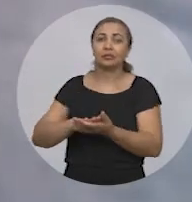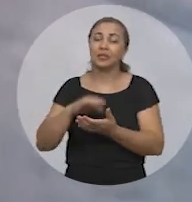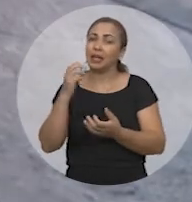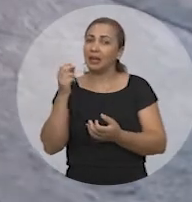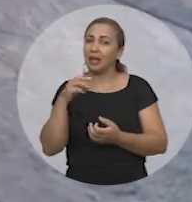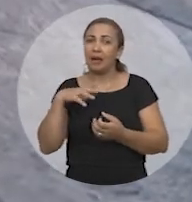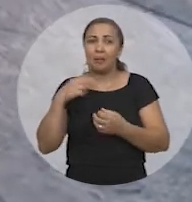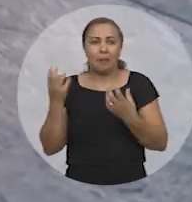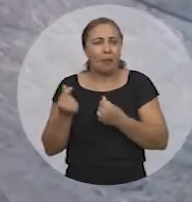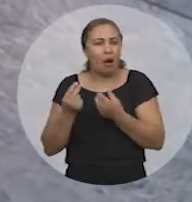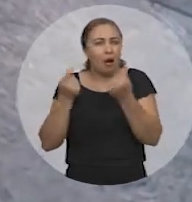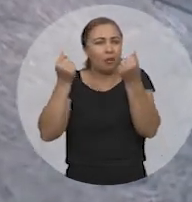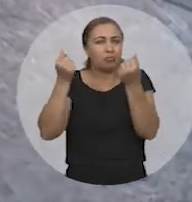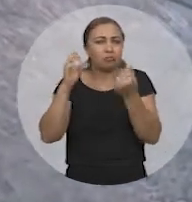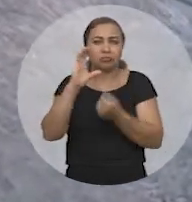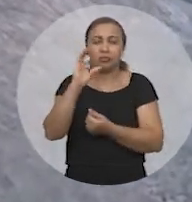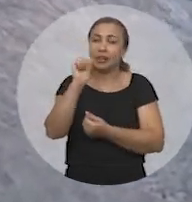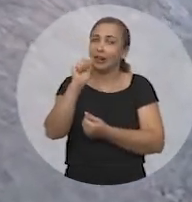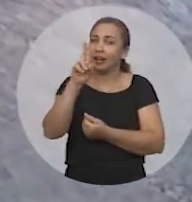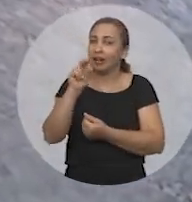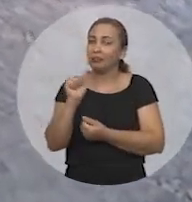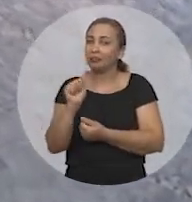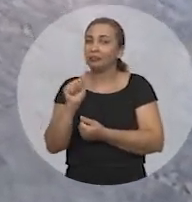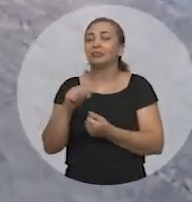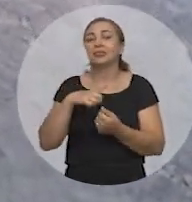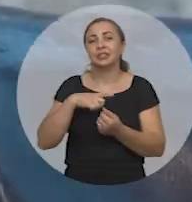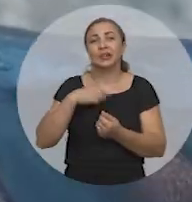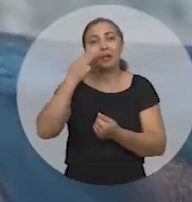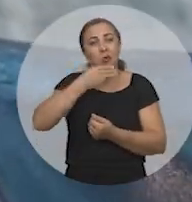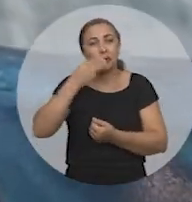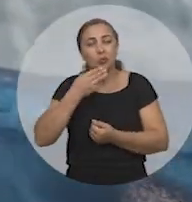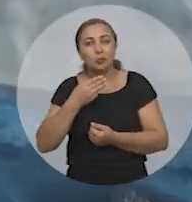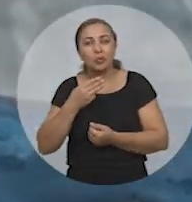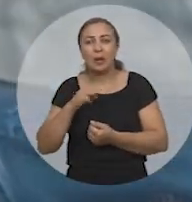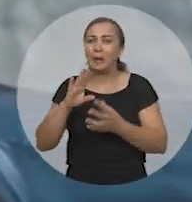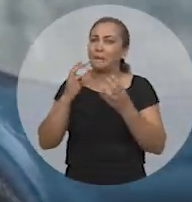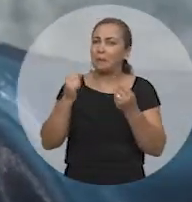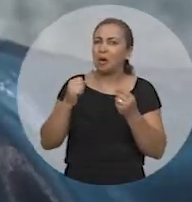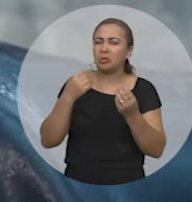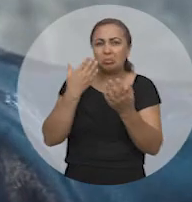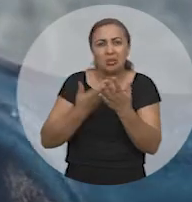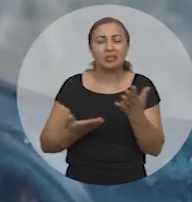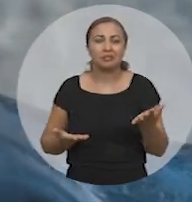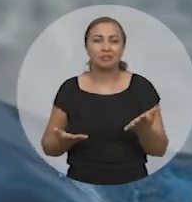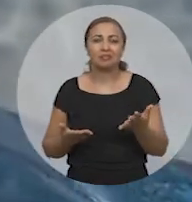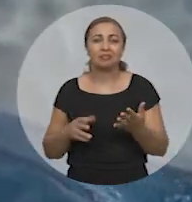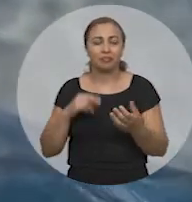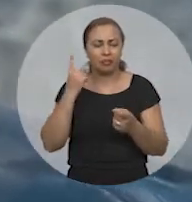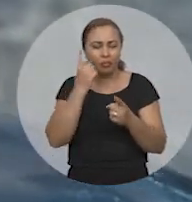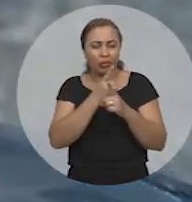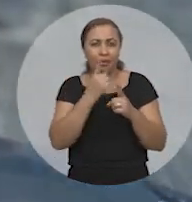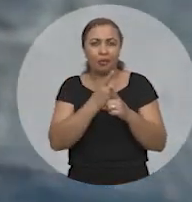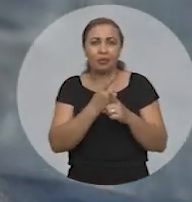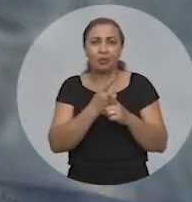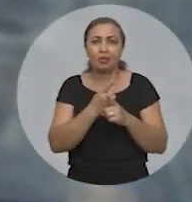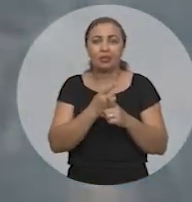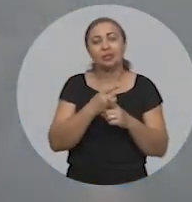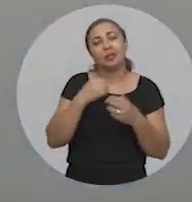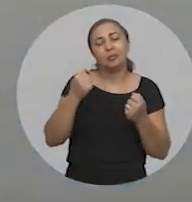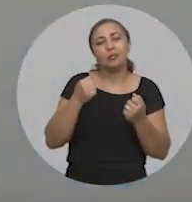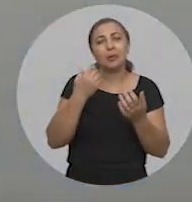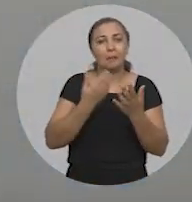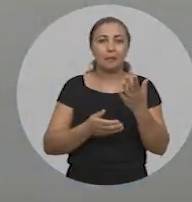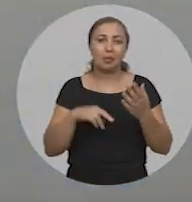em compostos bioativos. Ele é muito perecível, né? E, portanto, detectando